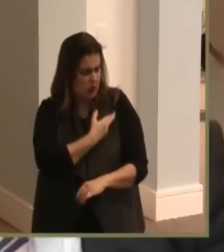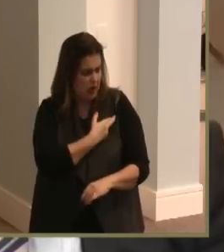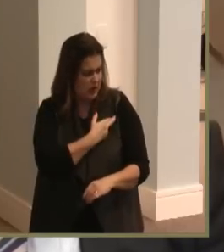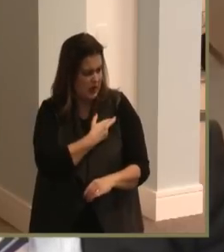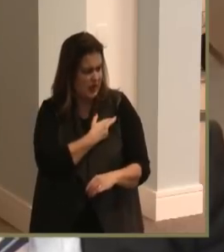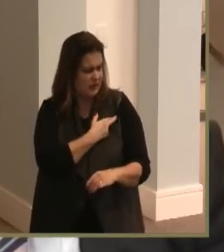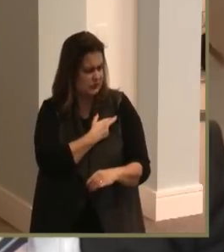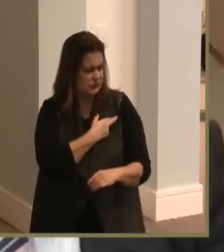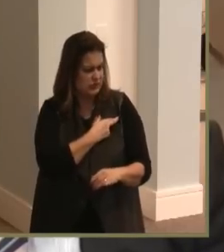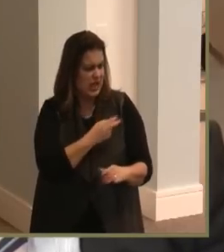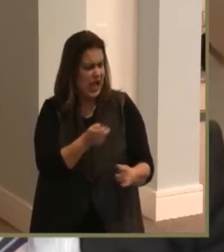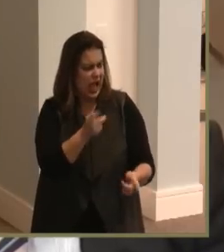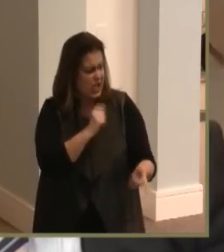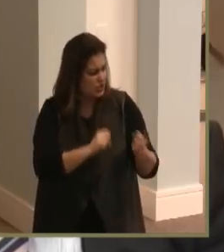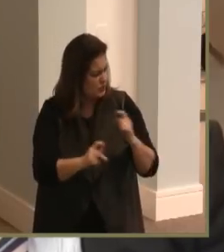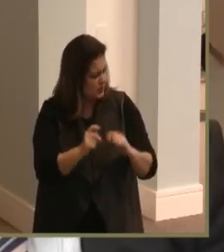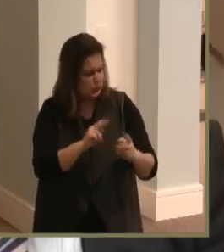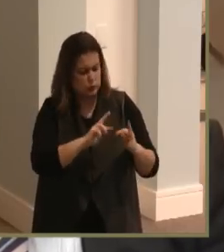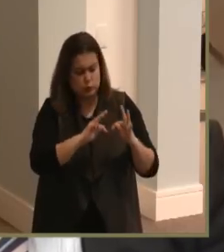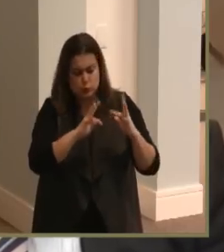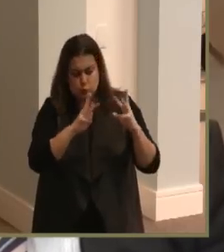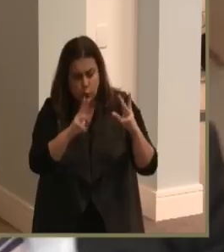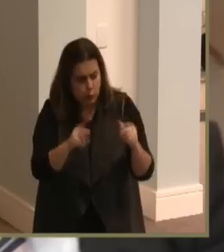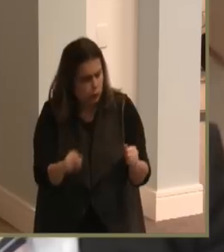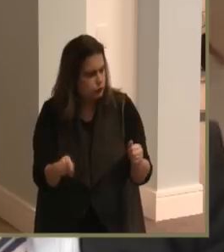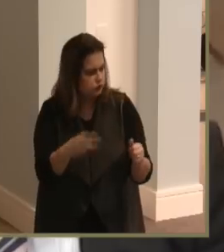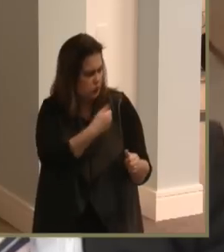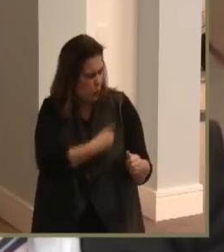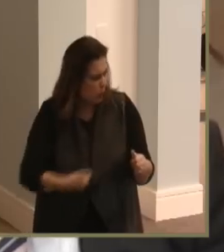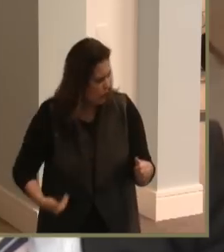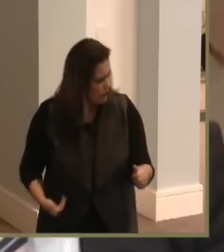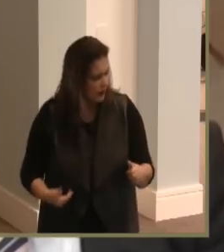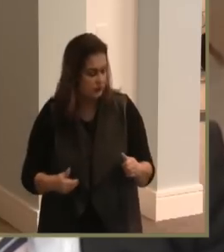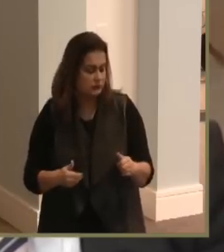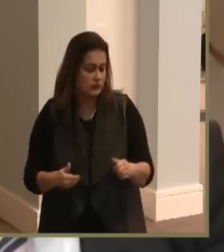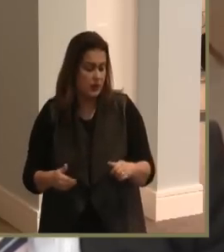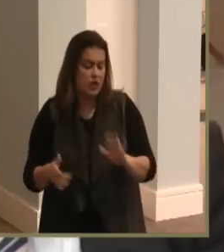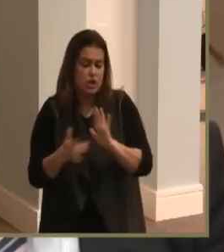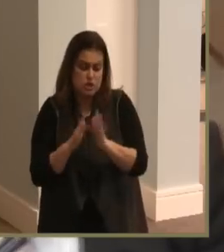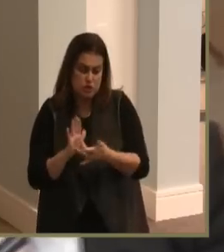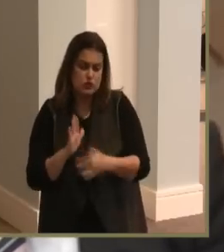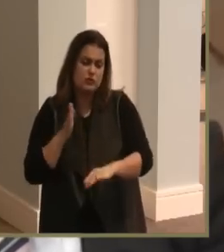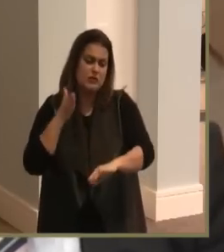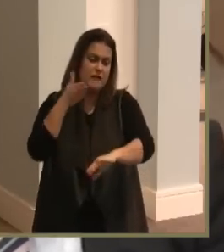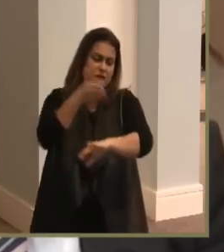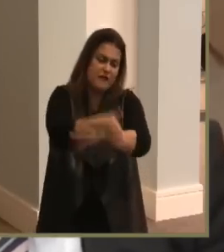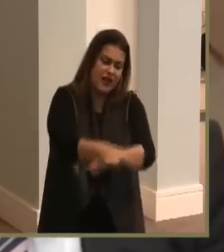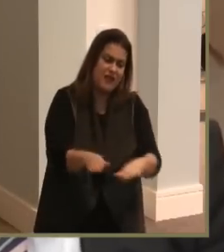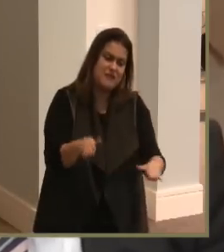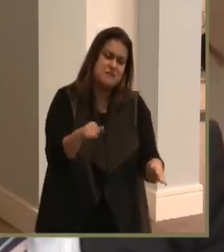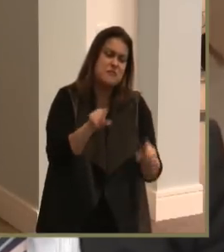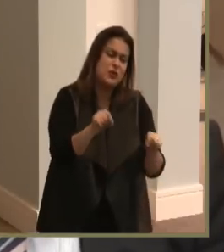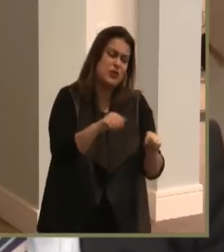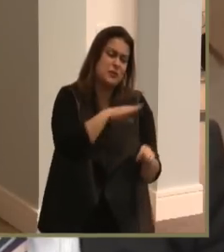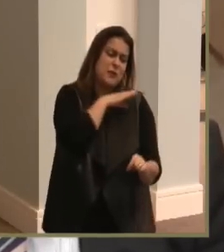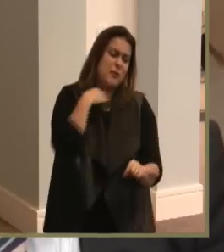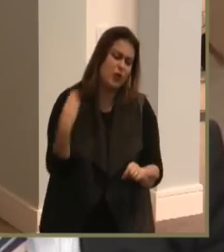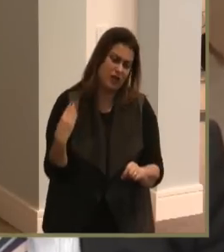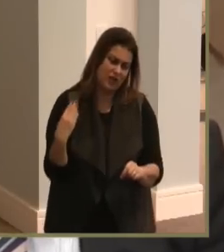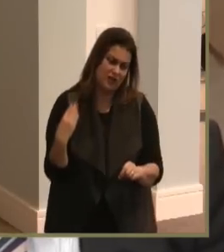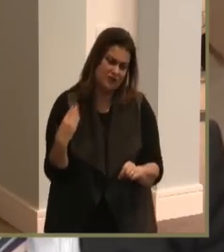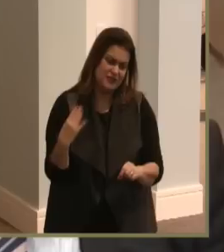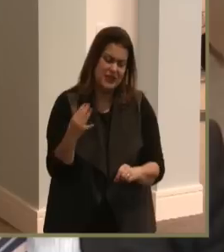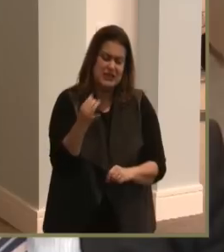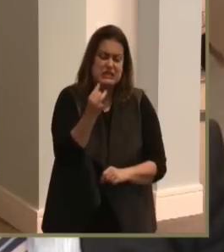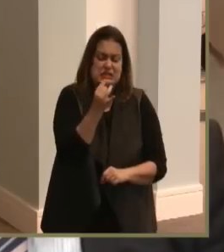questões administrativas. O Senhor vai a Jerusalém para ser morto. E quando ele vai ser morto, ele leva a